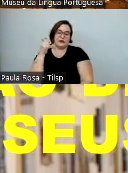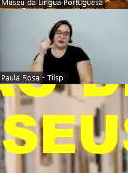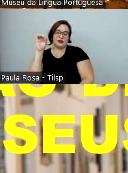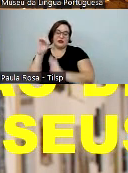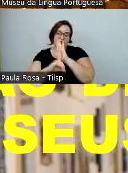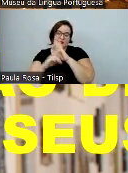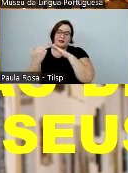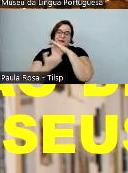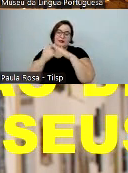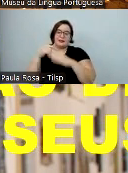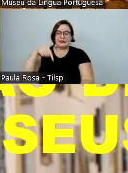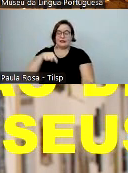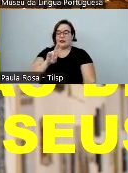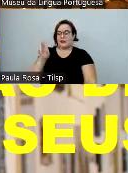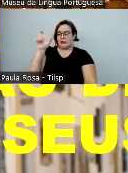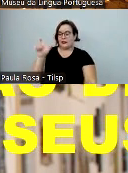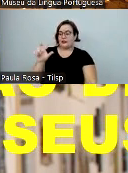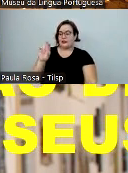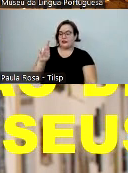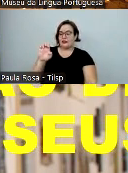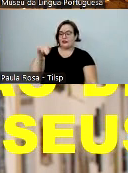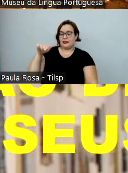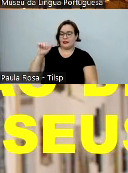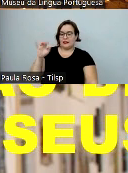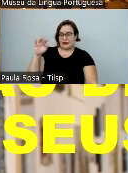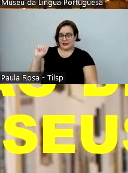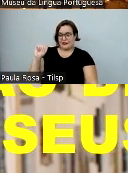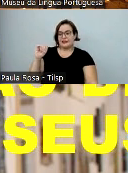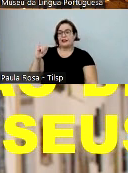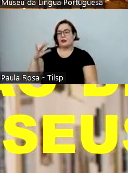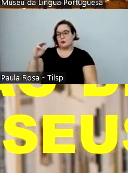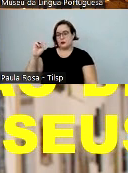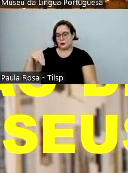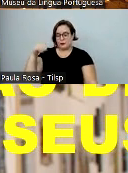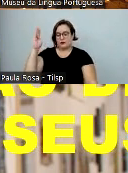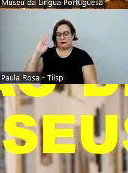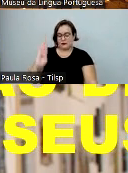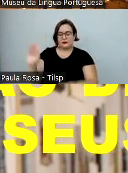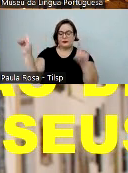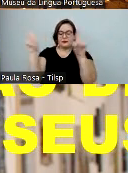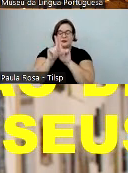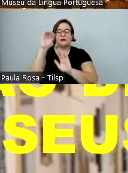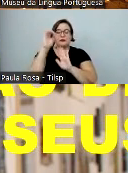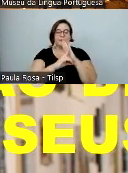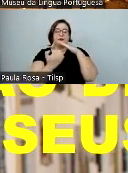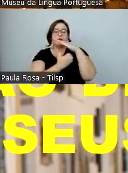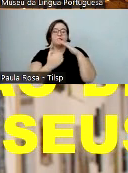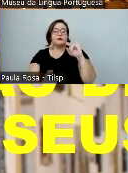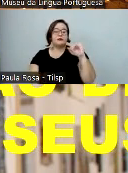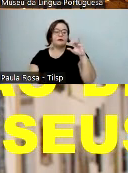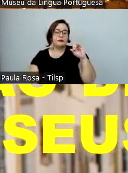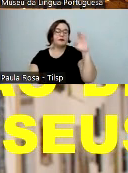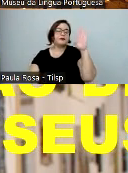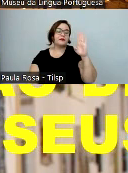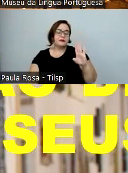executiva aqui a Renata Mota é presidente do icon Brasil e também diretora executiva do id Brasil no Museu da língua